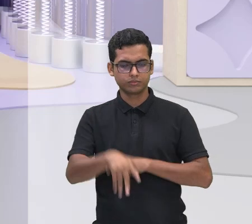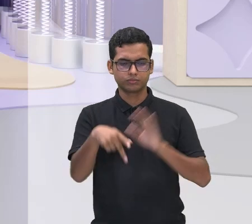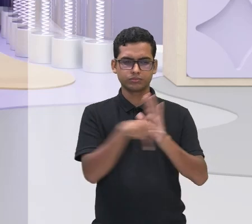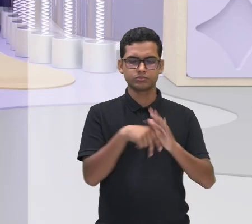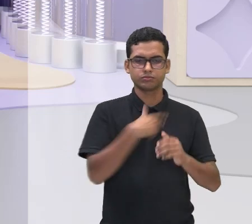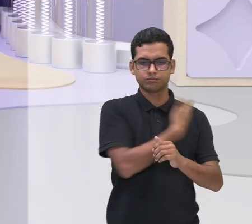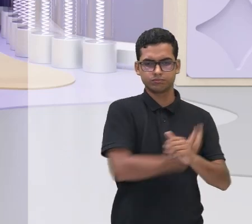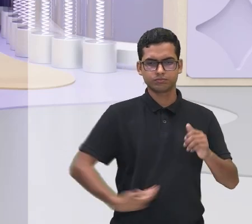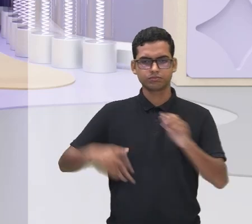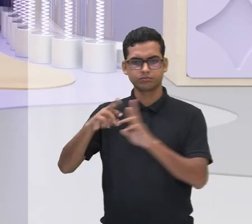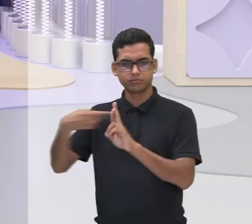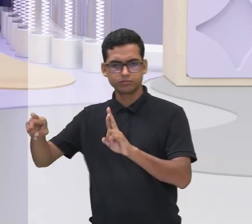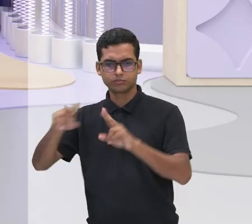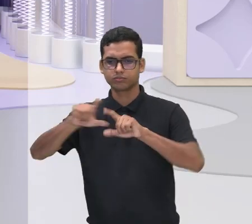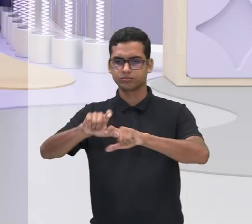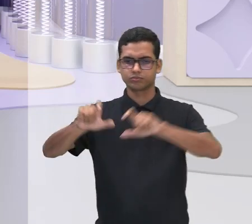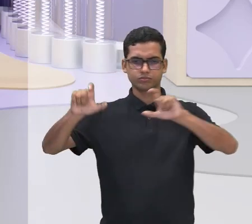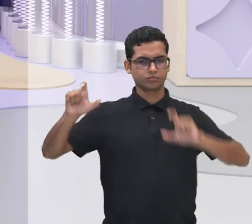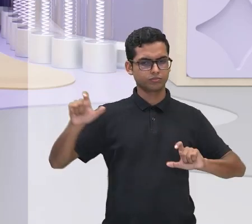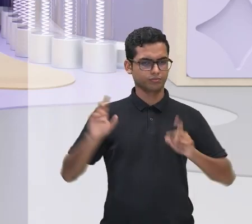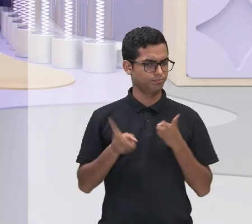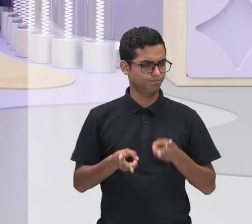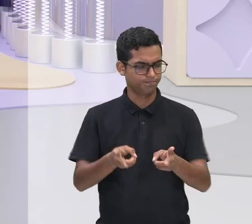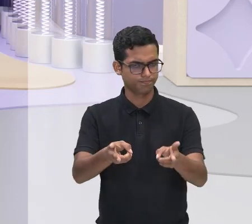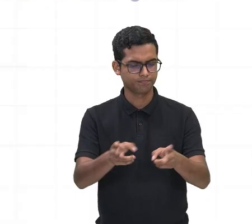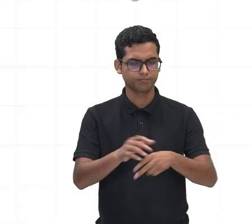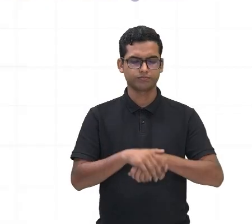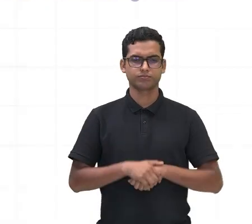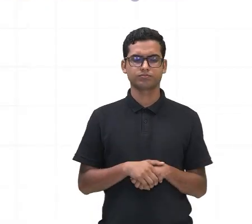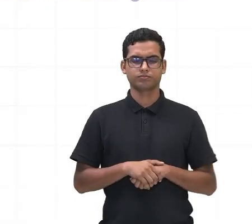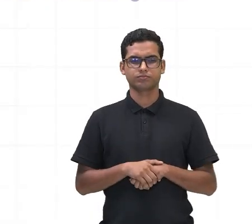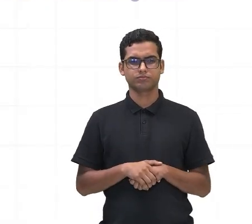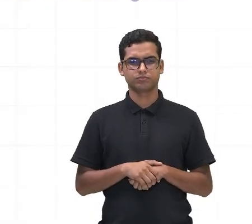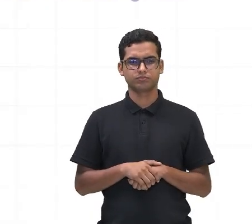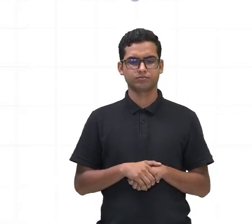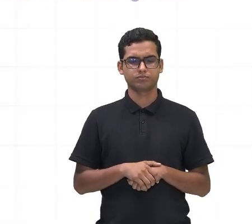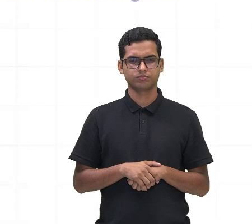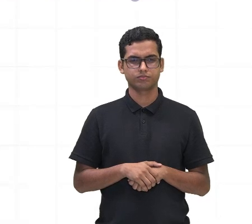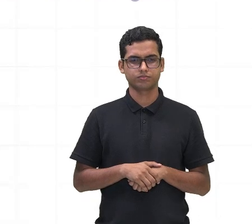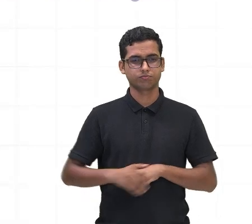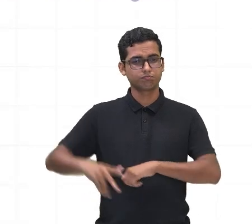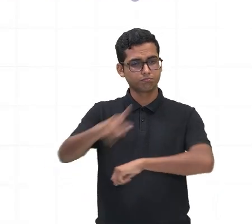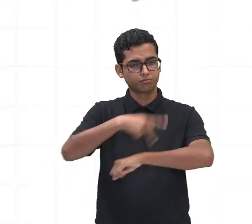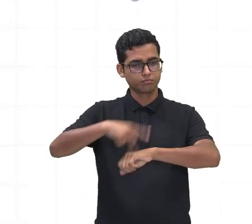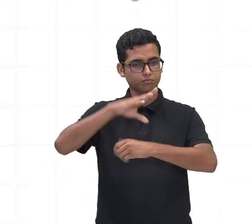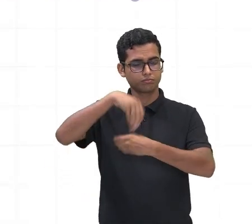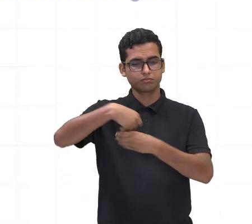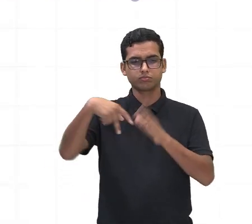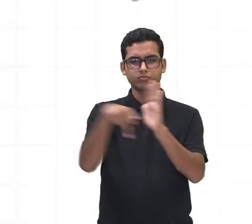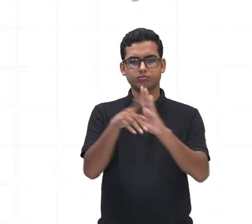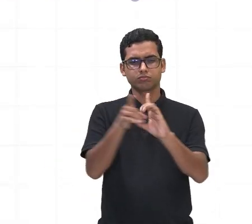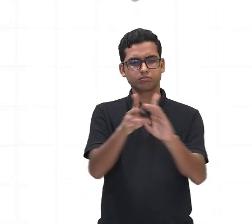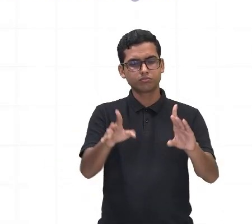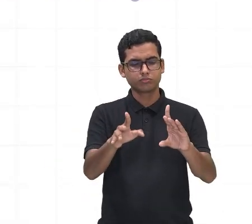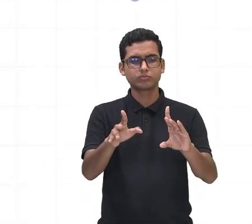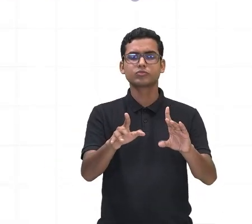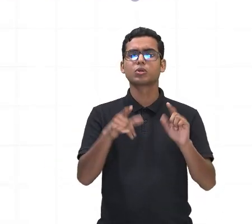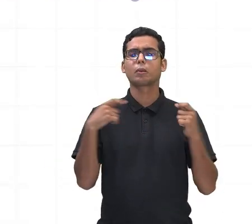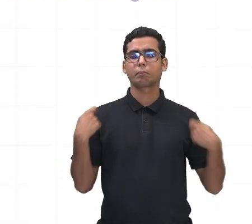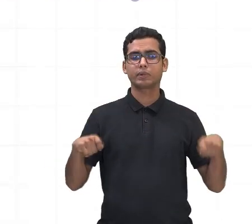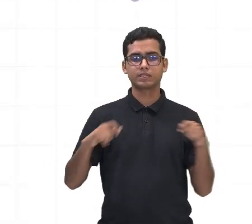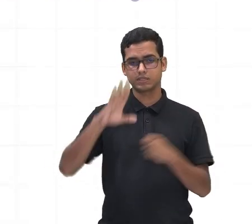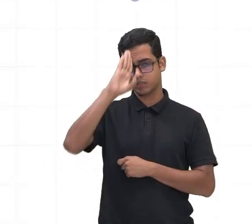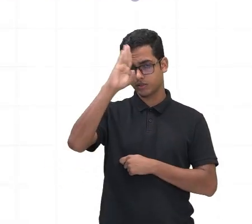Estado e religião. Vamos seguir. Em um país democrático, deve haver